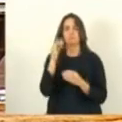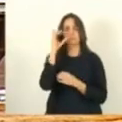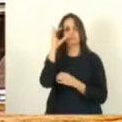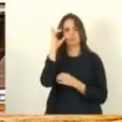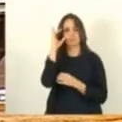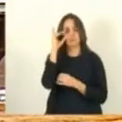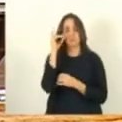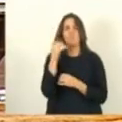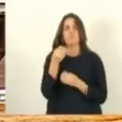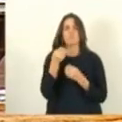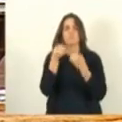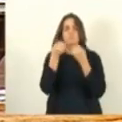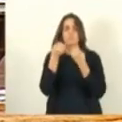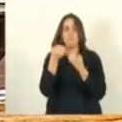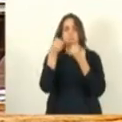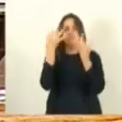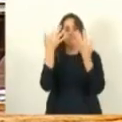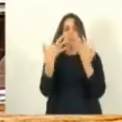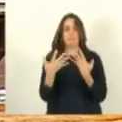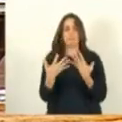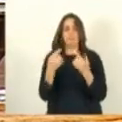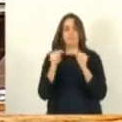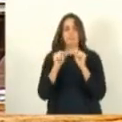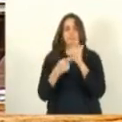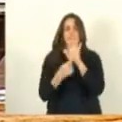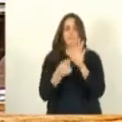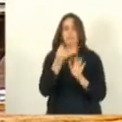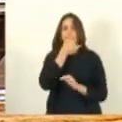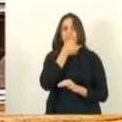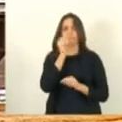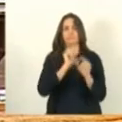Ela fez um relato extremamente triste, mostrou,